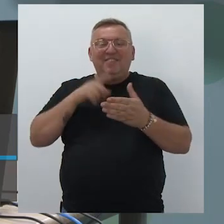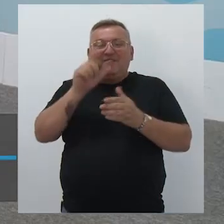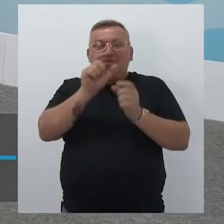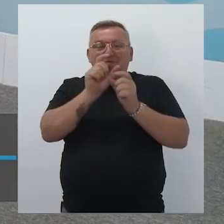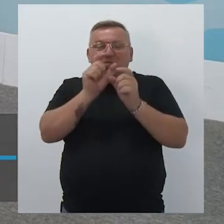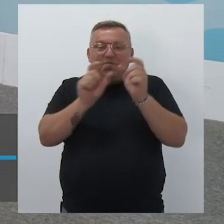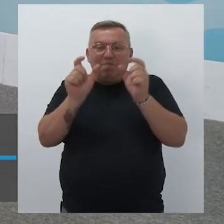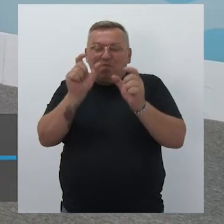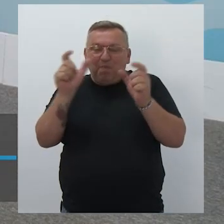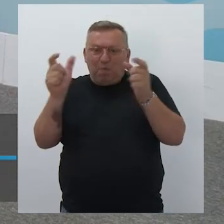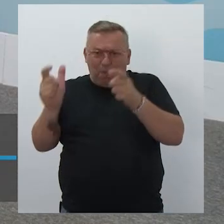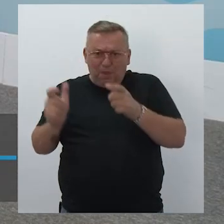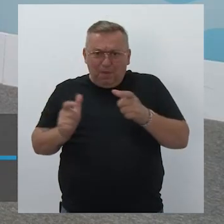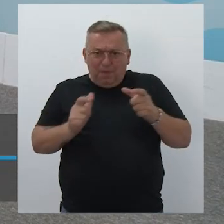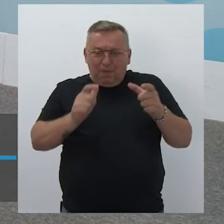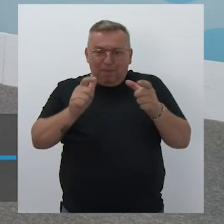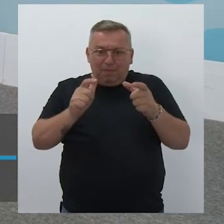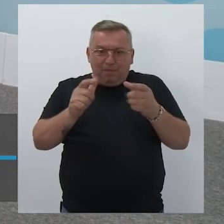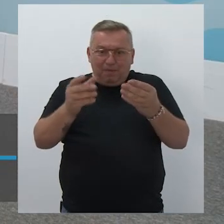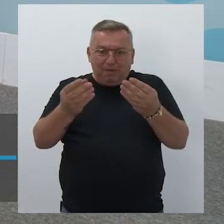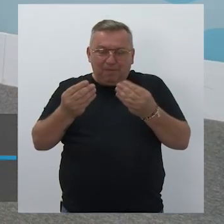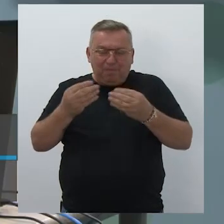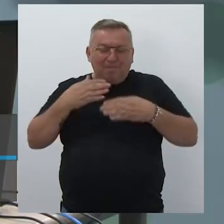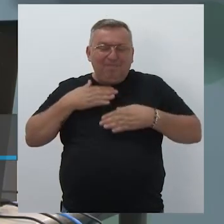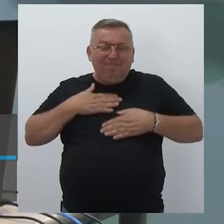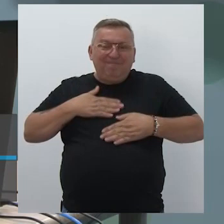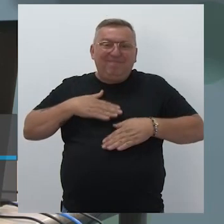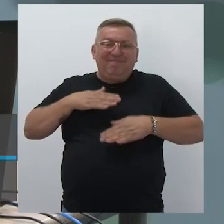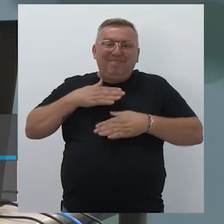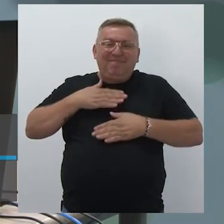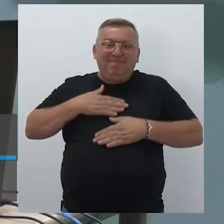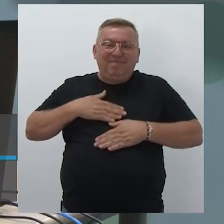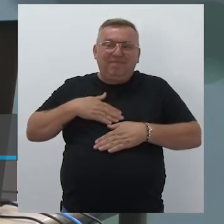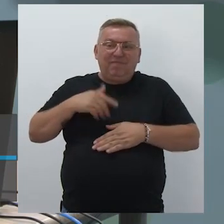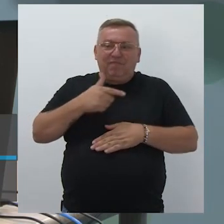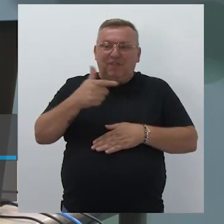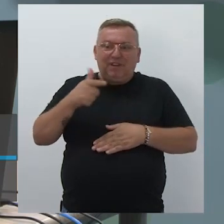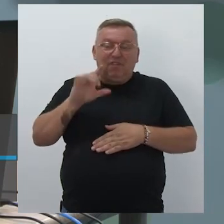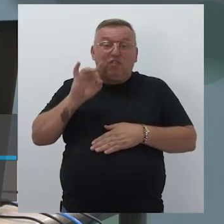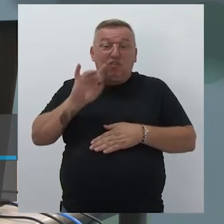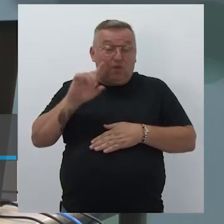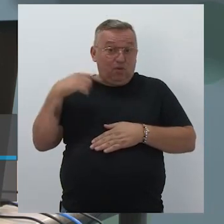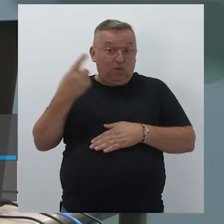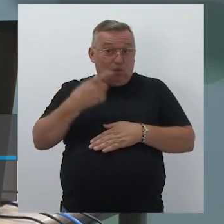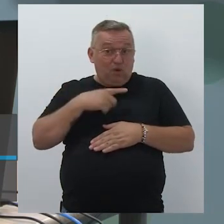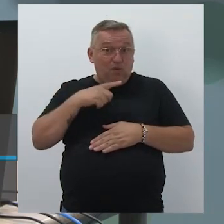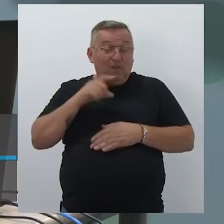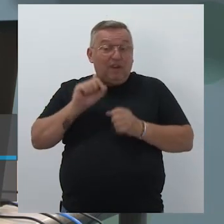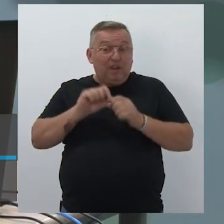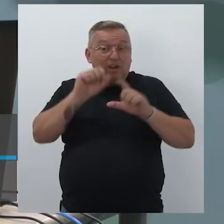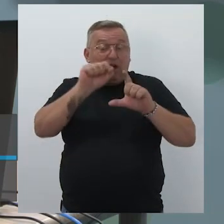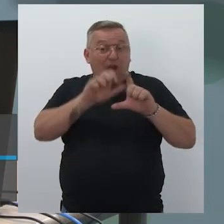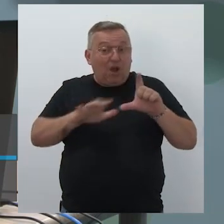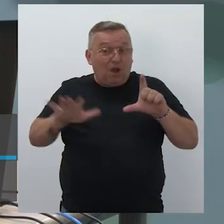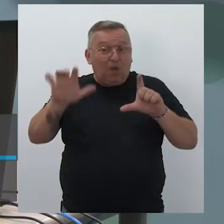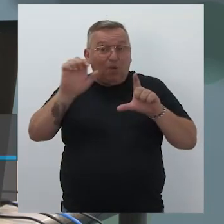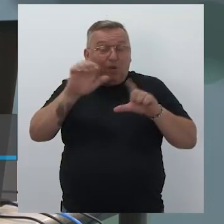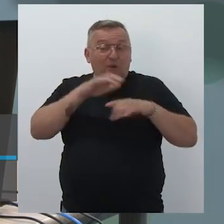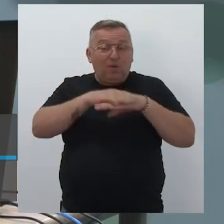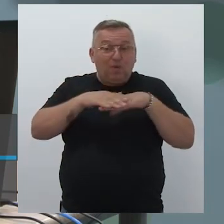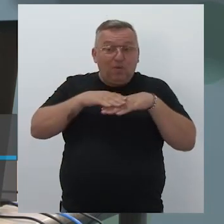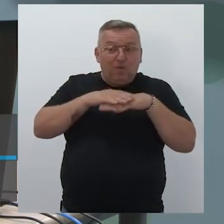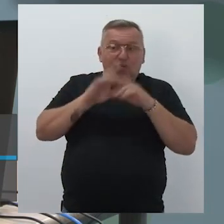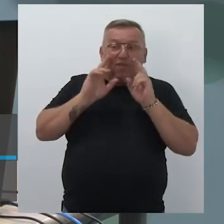pequenos lugares que nos são confortáveis já não vai ser só nosso. Agora a gente vai ter que aprender a conversar